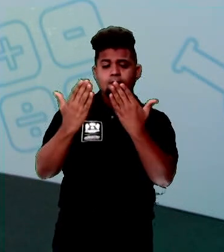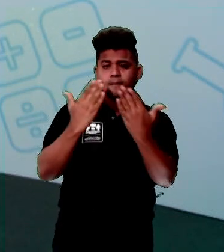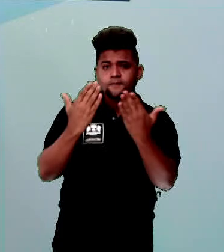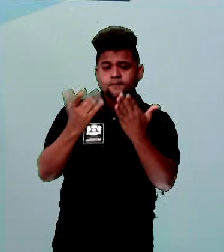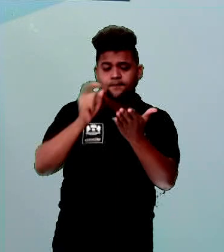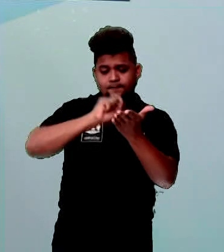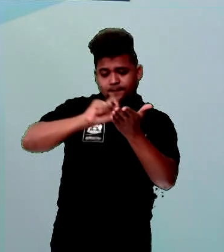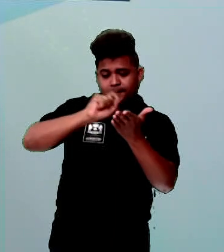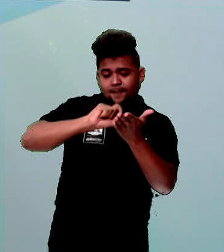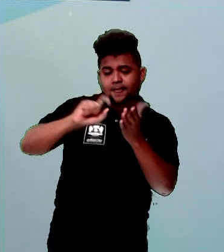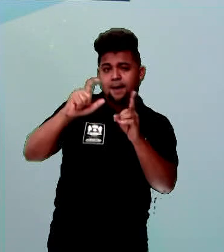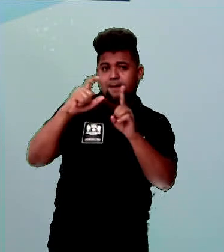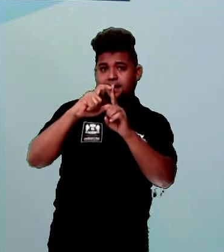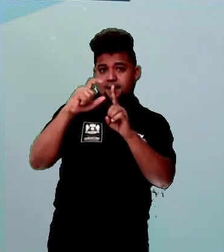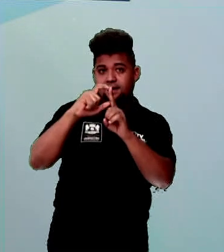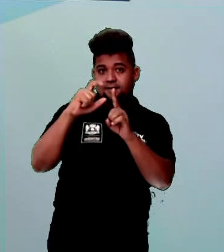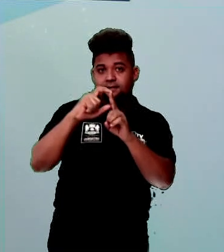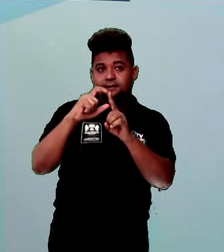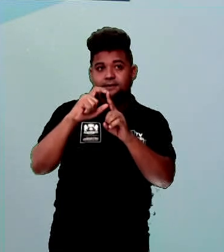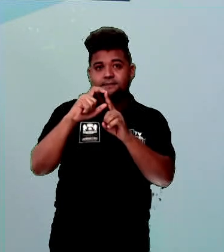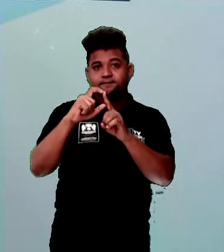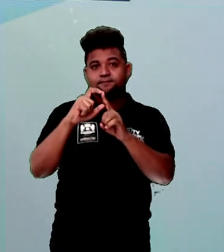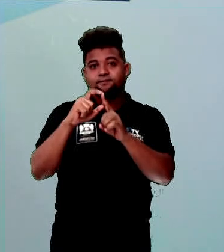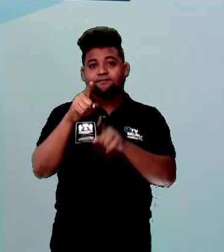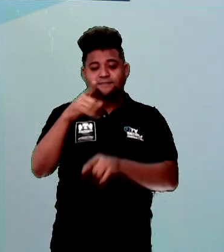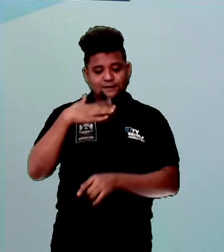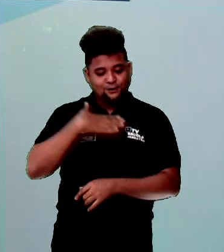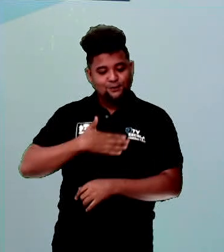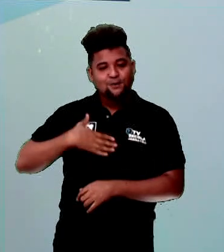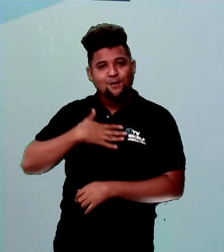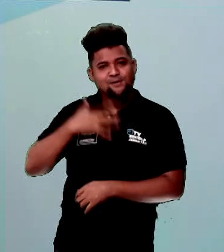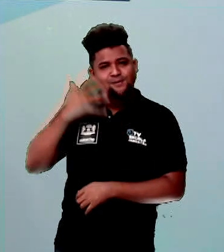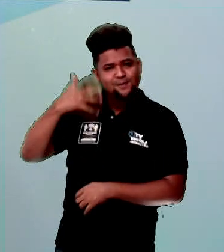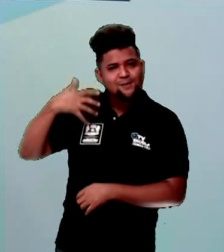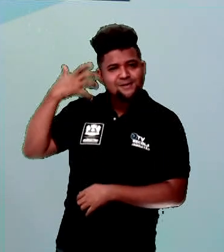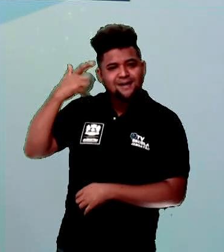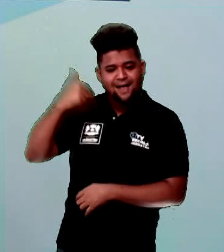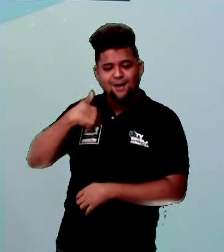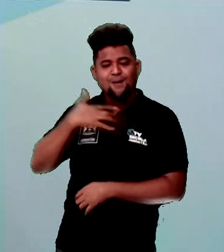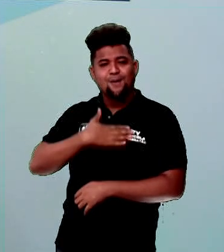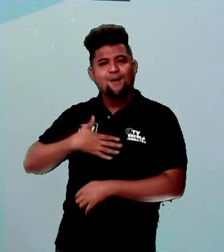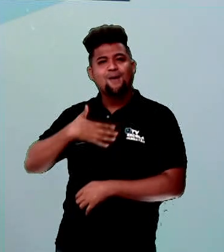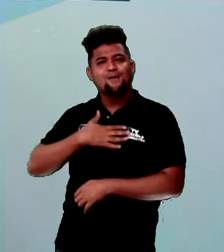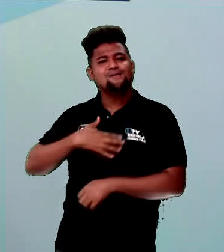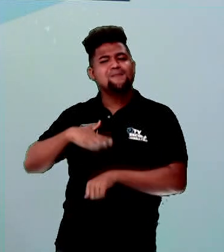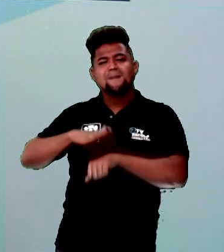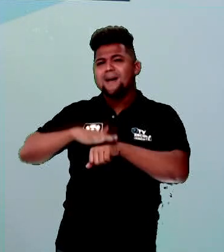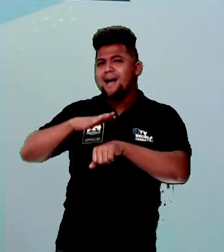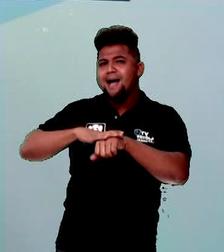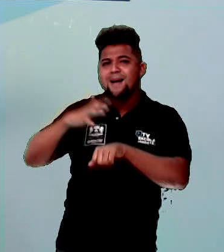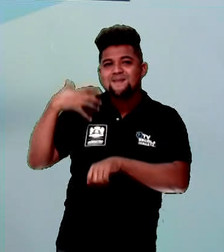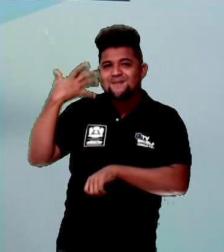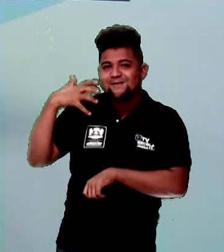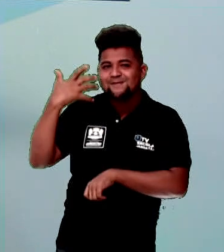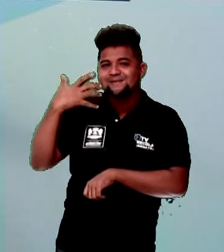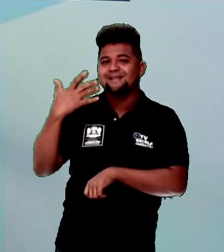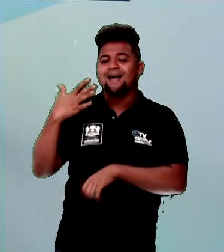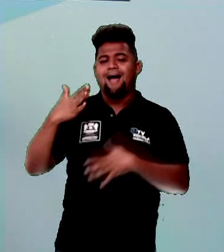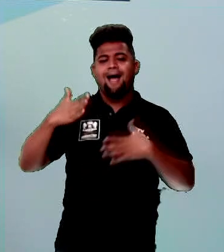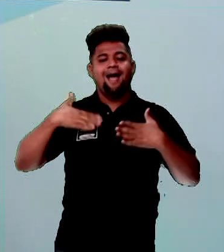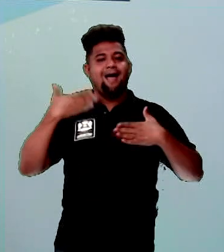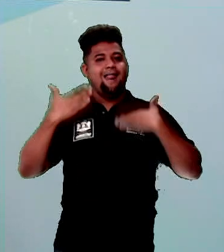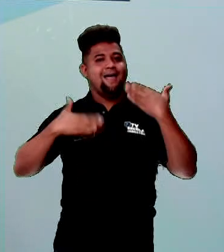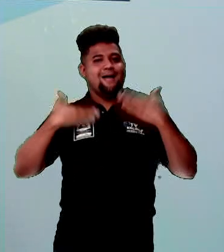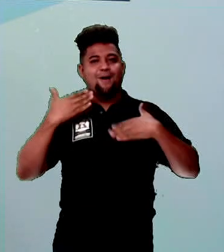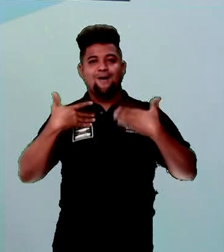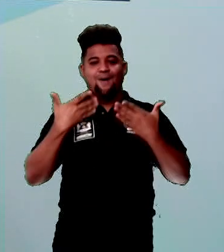palavras. Vocês gostam de música? Eu gosto bastante de música. Eu acho que ela consegue alegrar qualquer ambiente. Eu